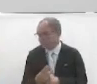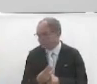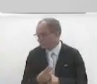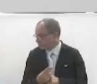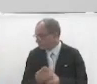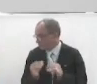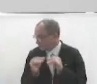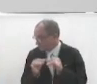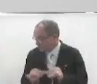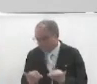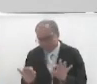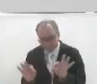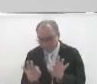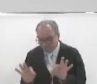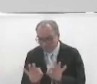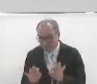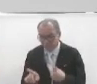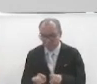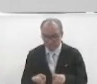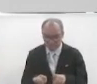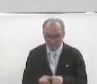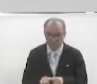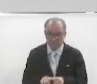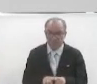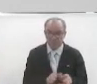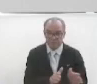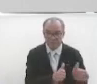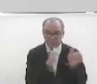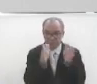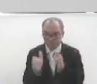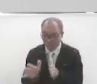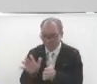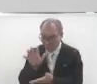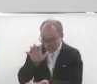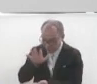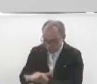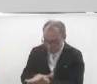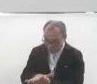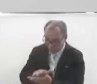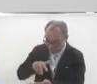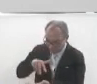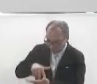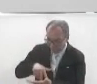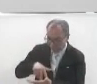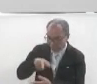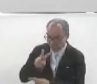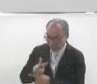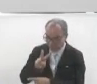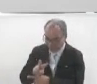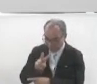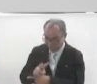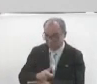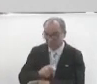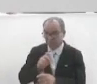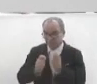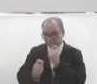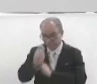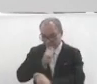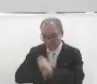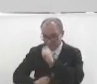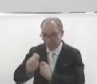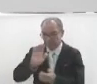e fica também quadro permanente atividades-meio assistente de apoio à gestão